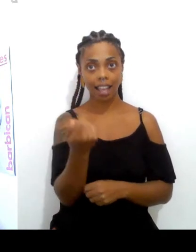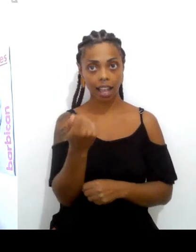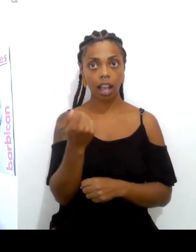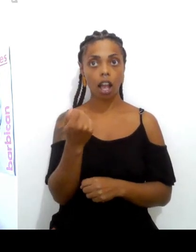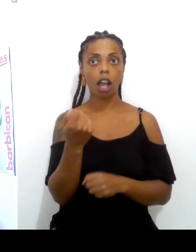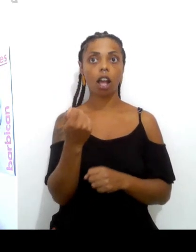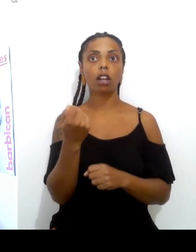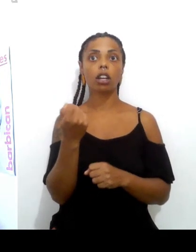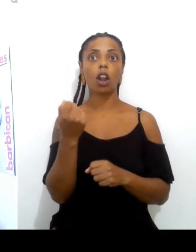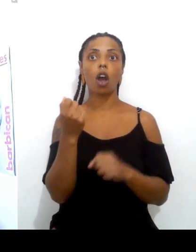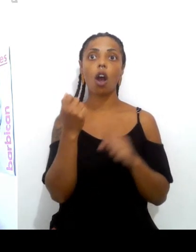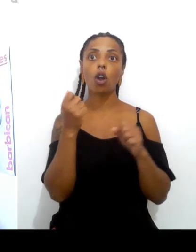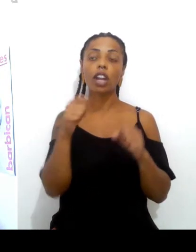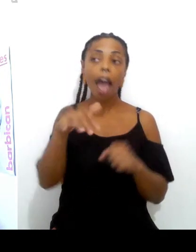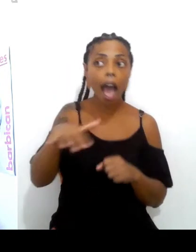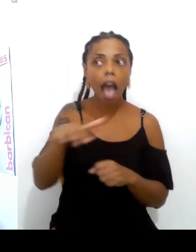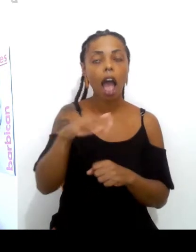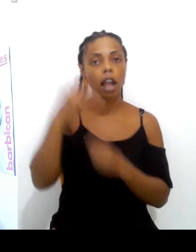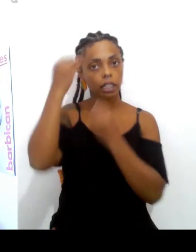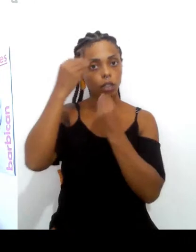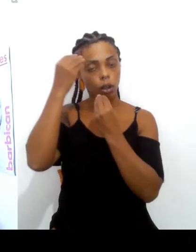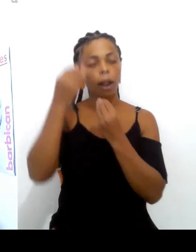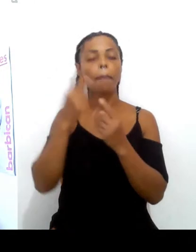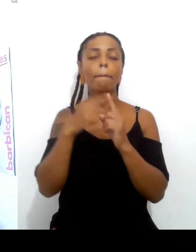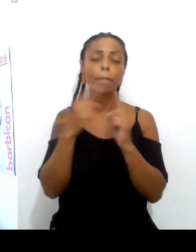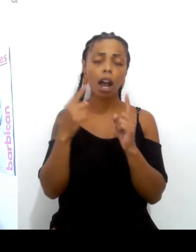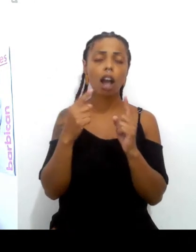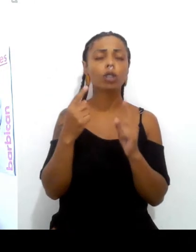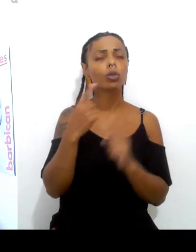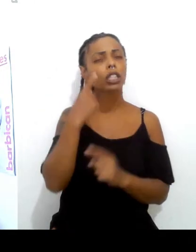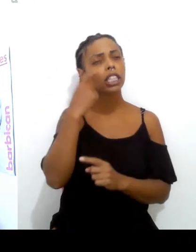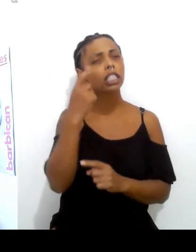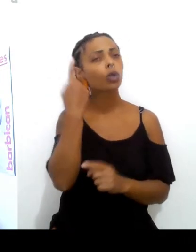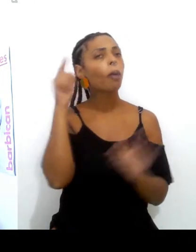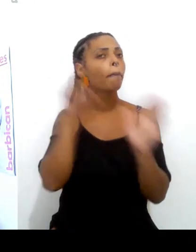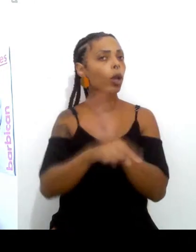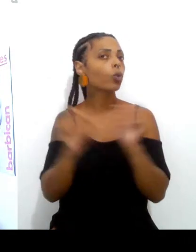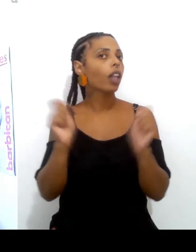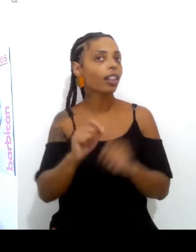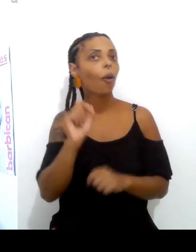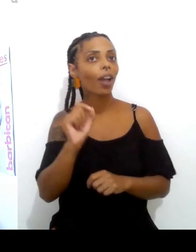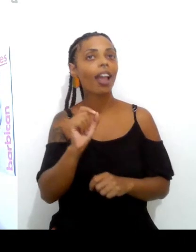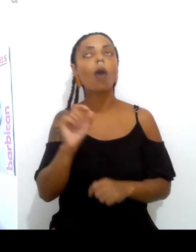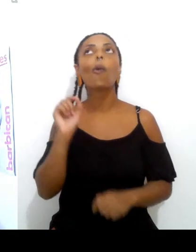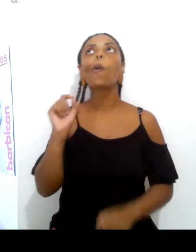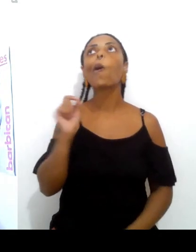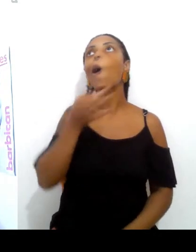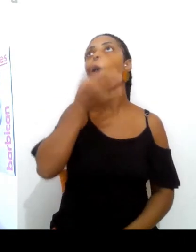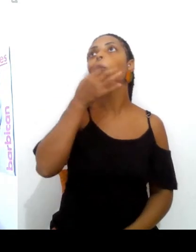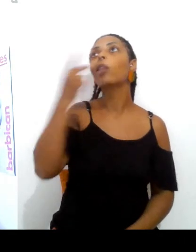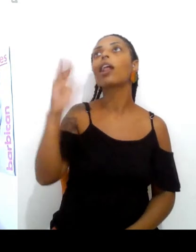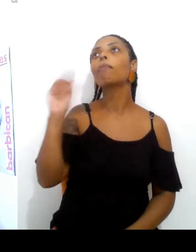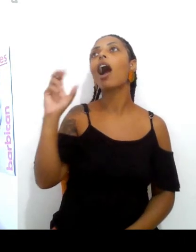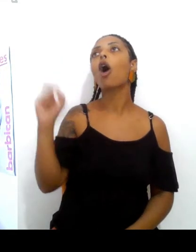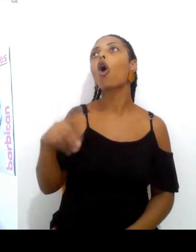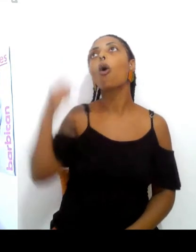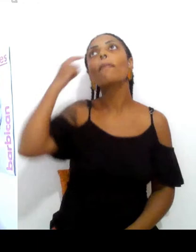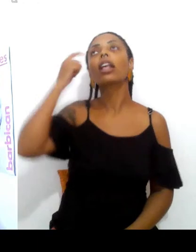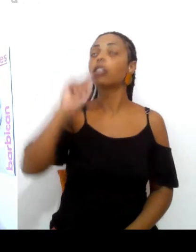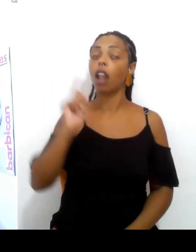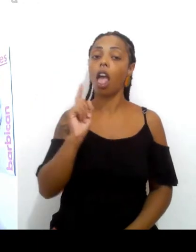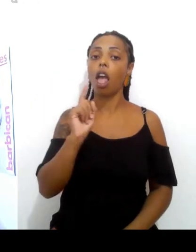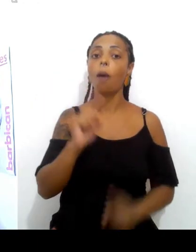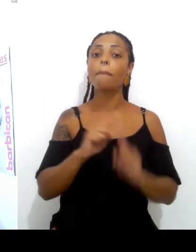é uma pergunta interessante de ser feita seria não o que o bacon pensava mas como pode